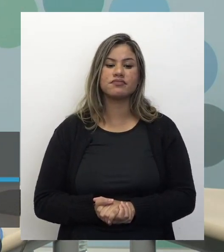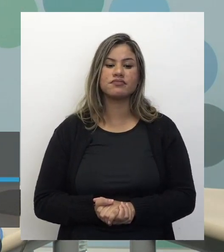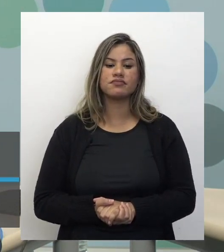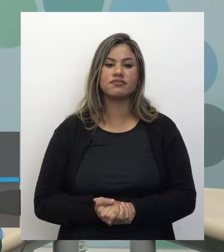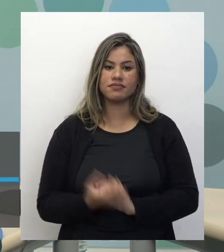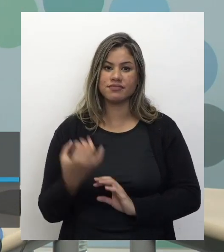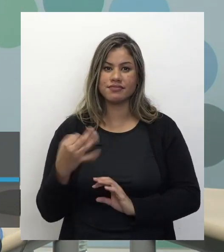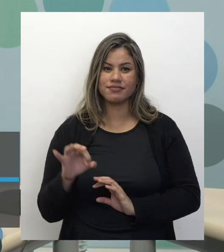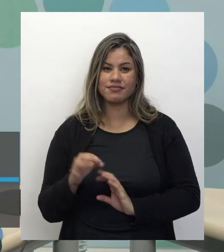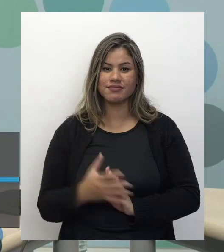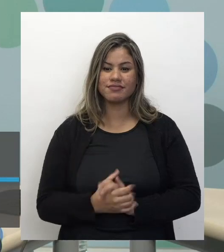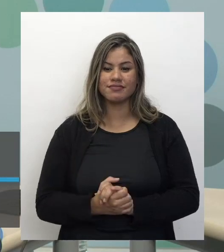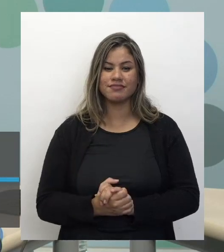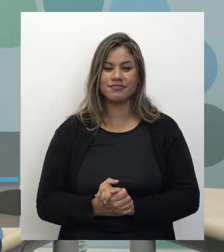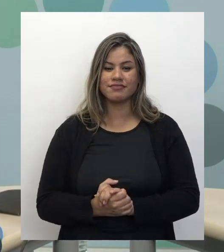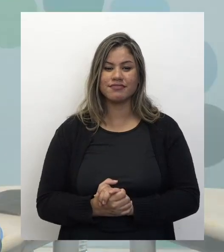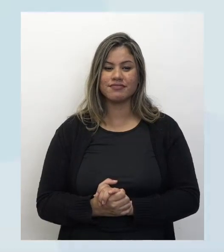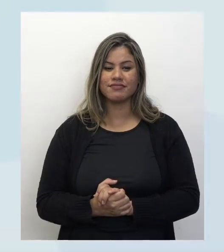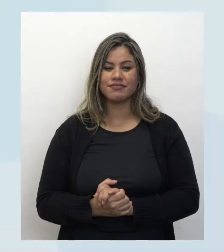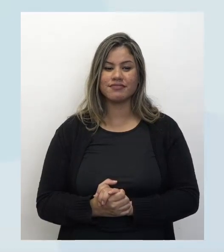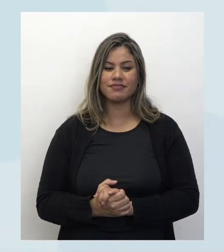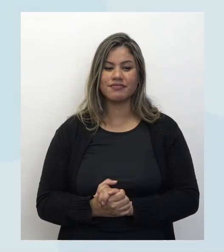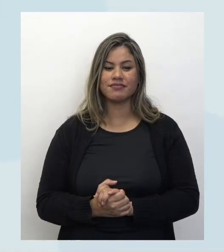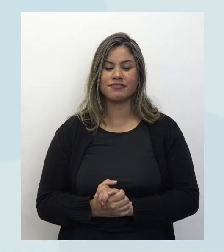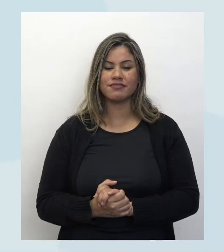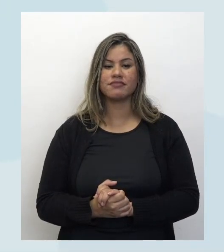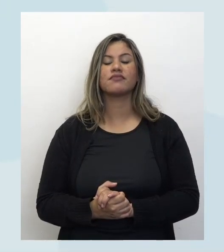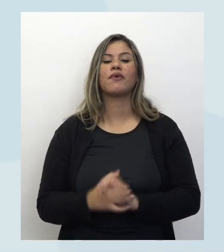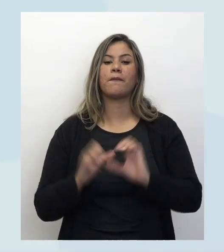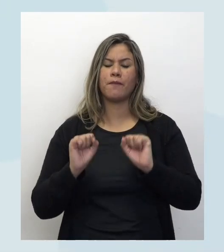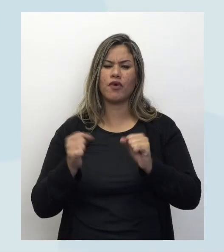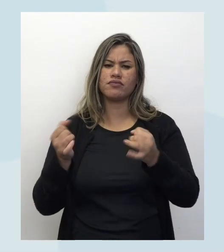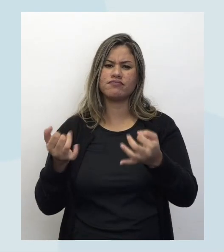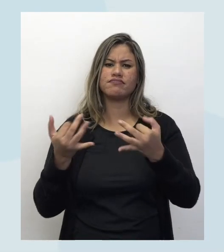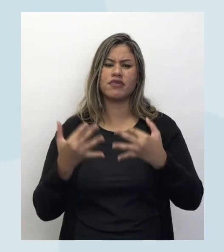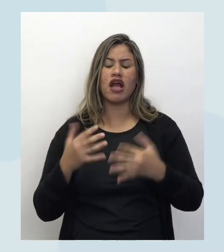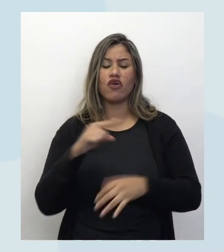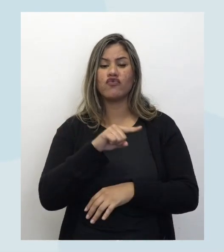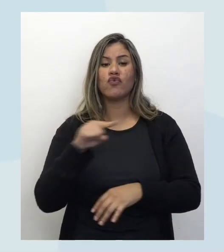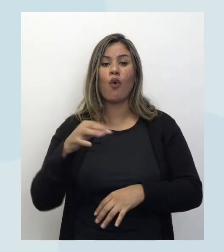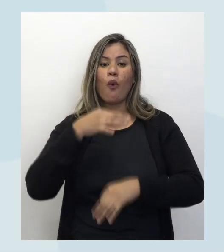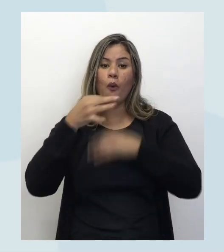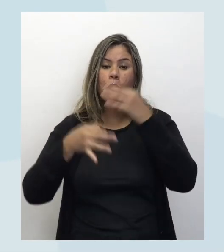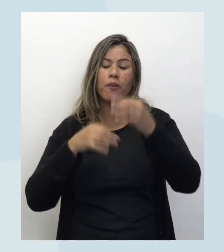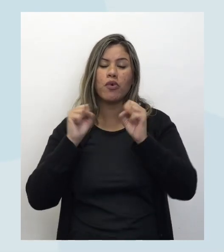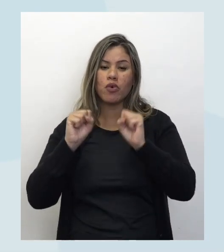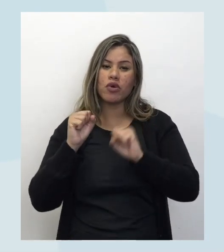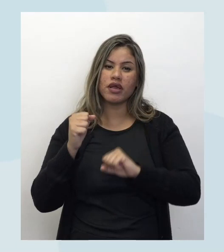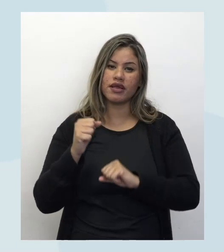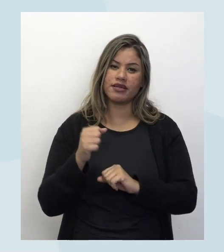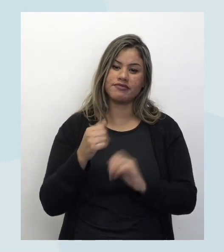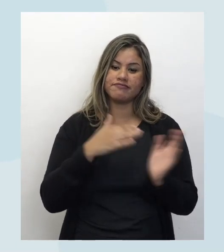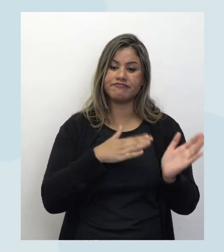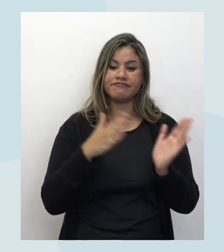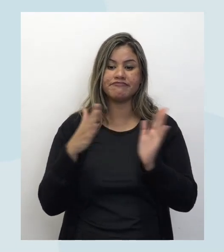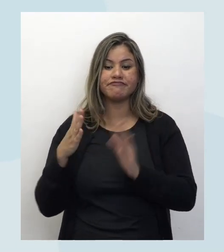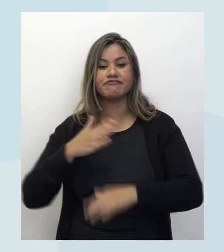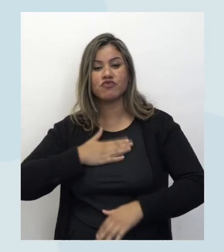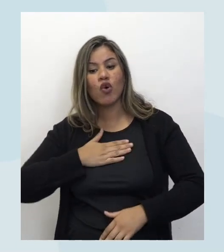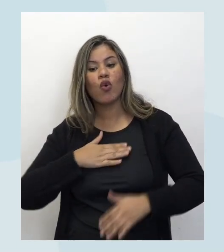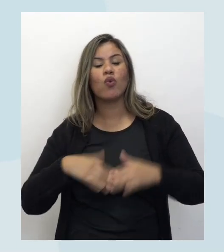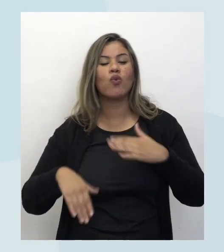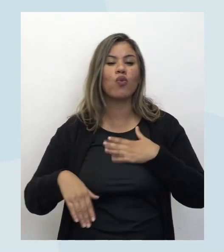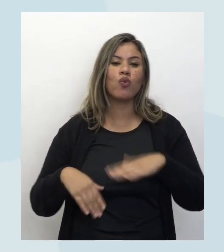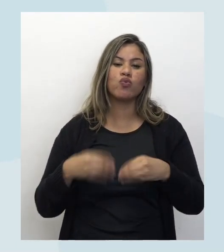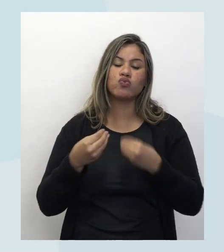certo? Então, olha aí, conte pra gente o que você achou da nossa aula, né, a aula que você acabou de assistir. Então,